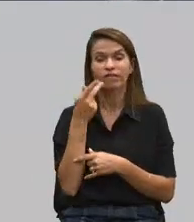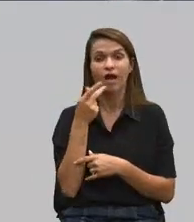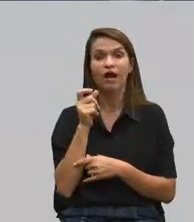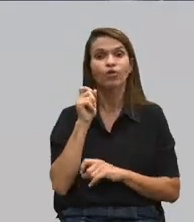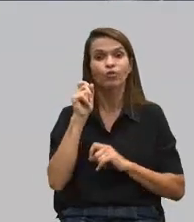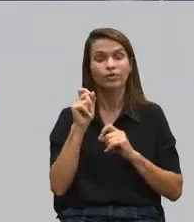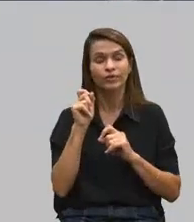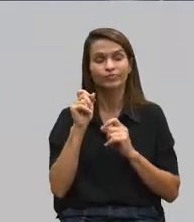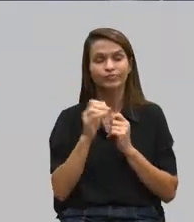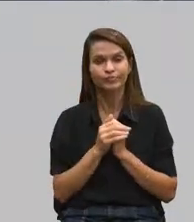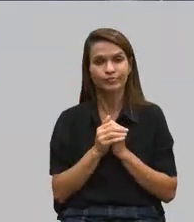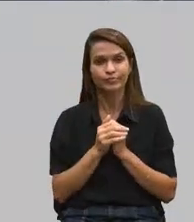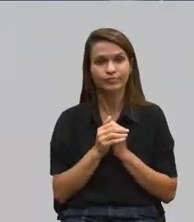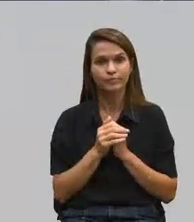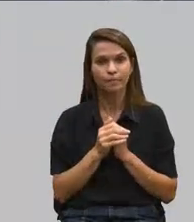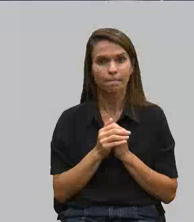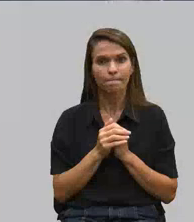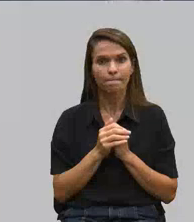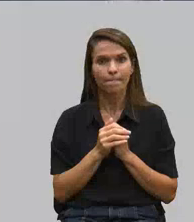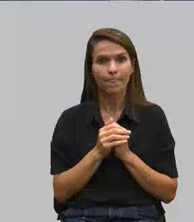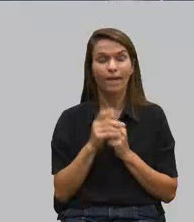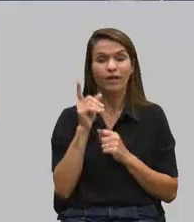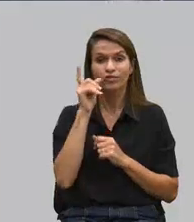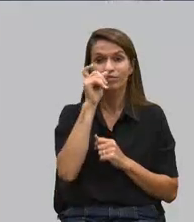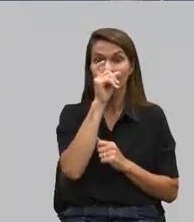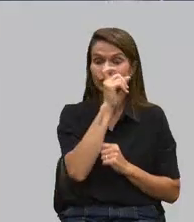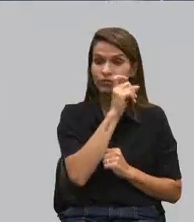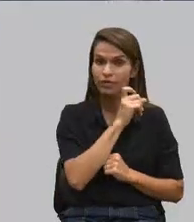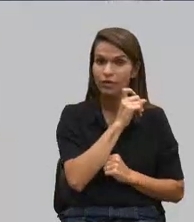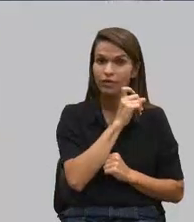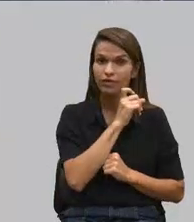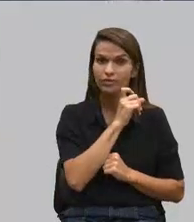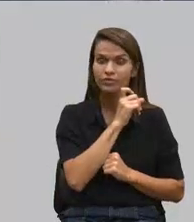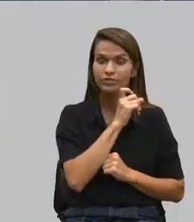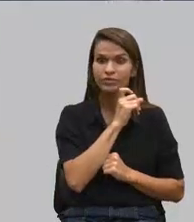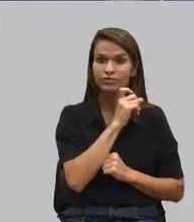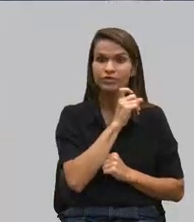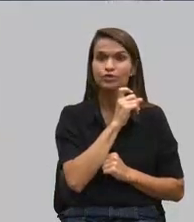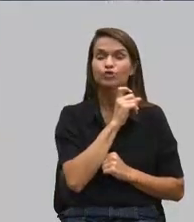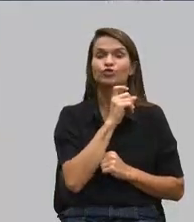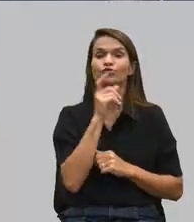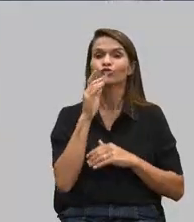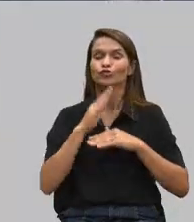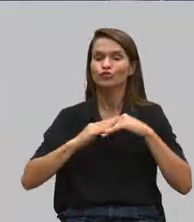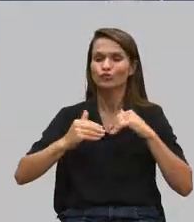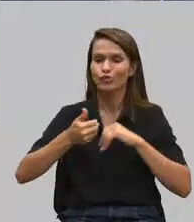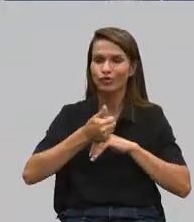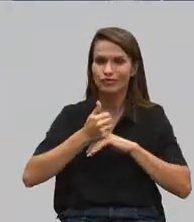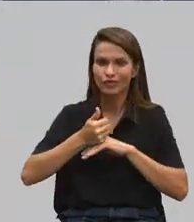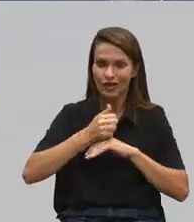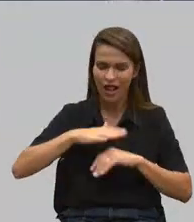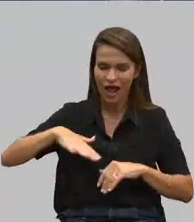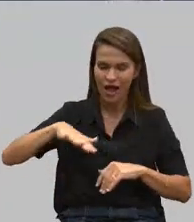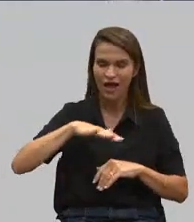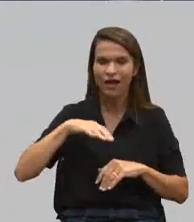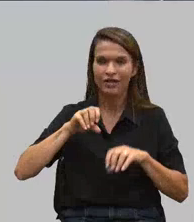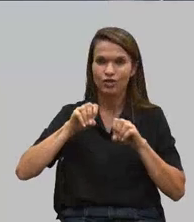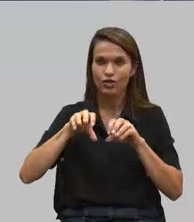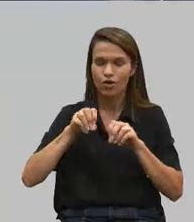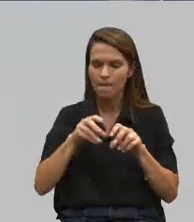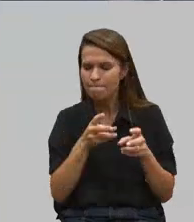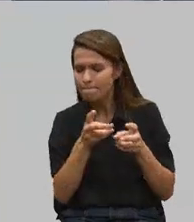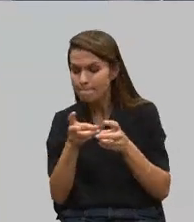eh a dificuldade dos profissionais da educação em